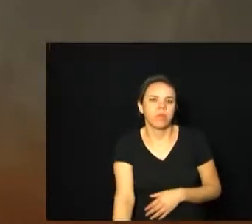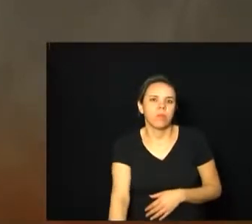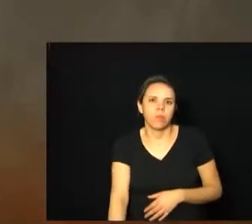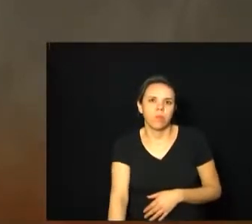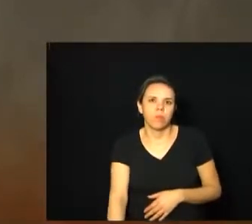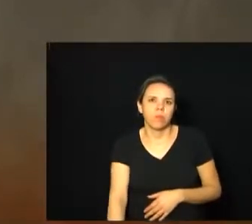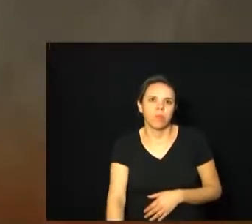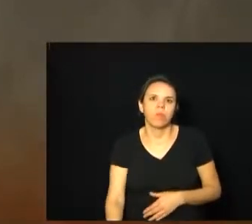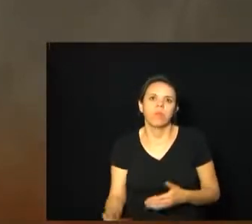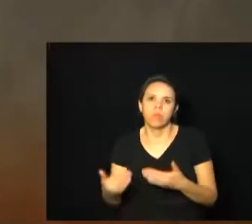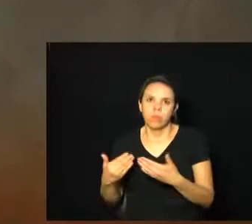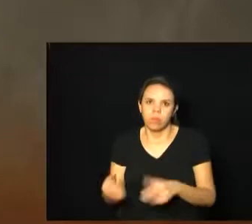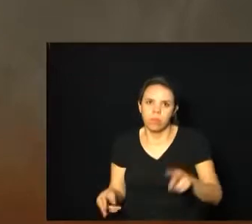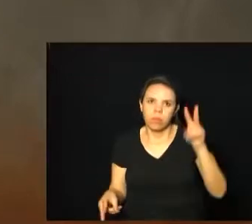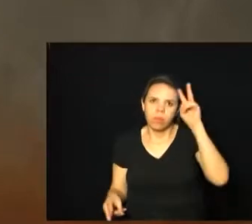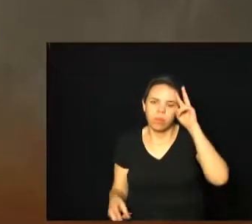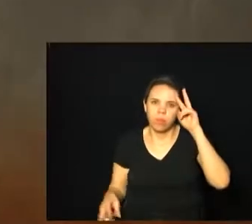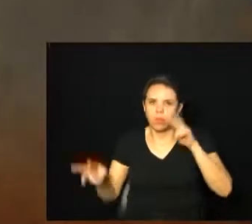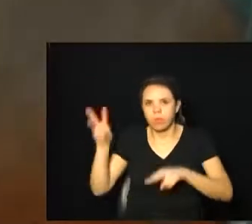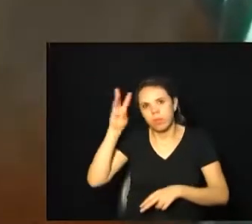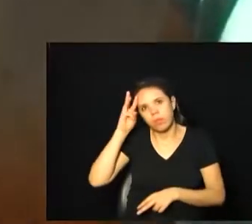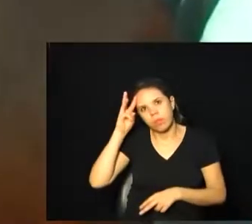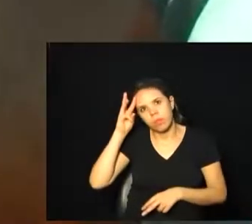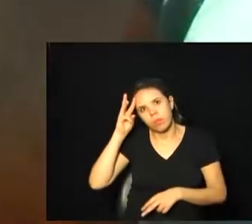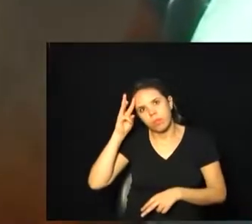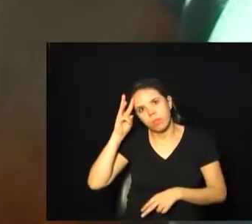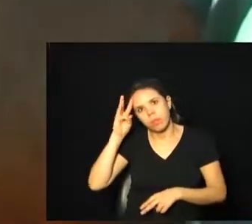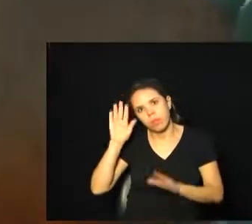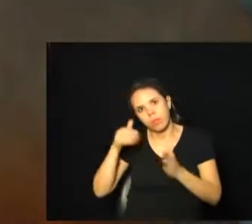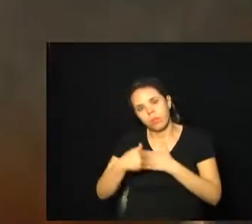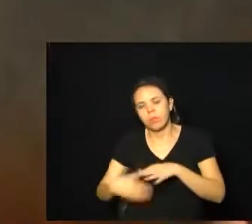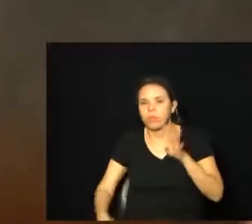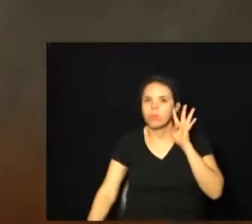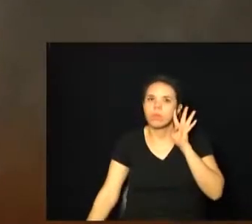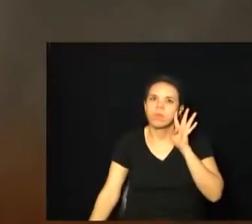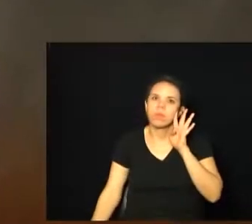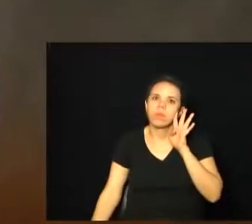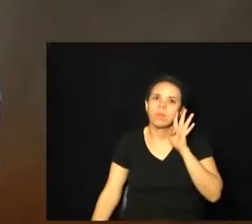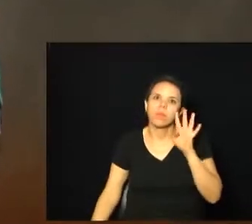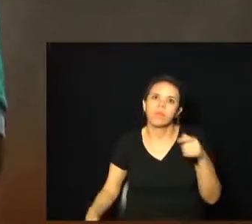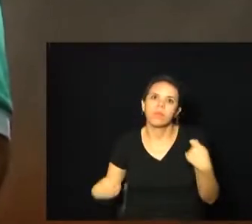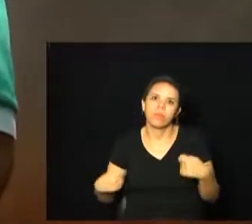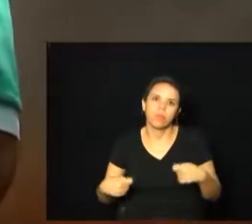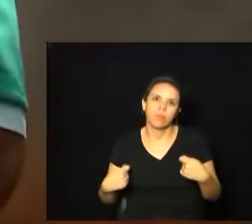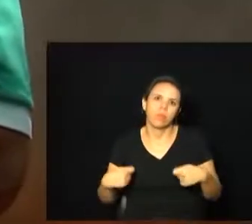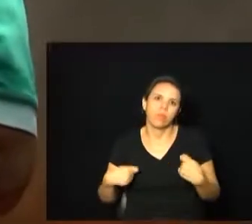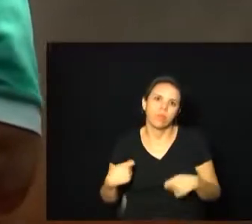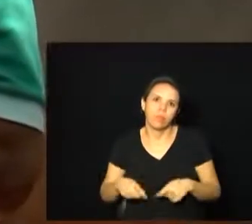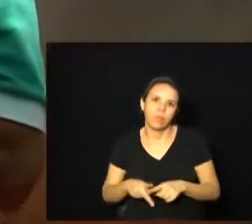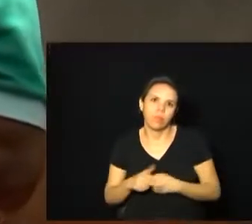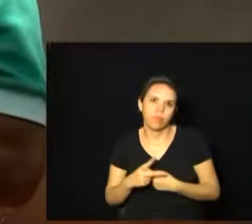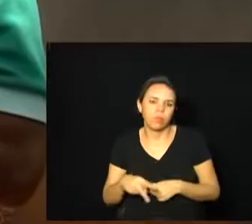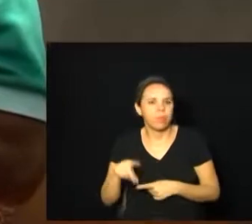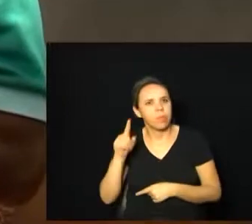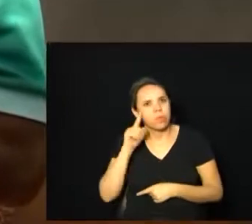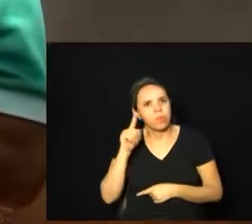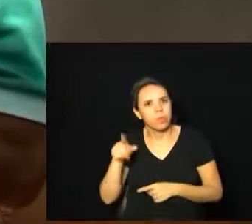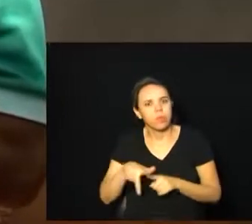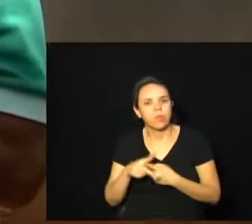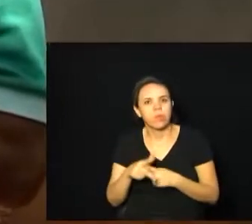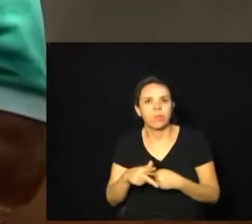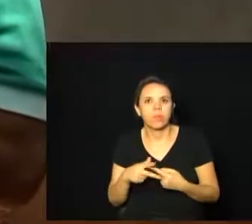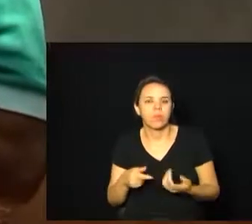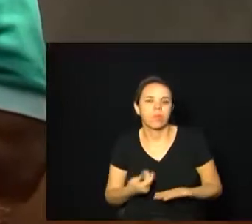o parque vai abrir na segunda e na terça-feira e aí fecha na quarta-feira porque é necessário um dia de